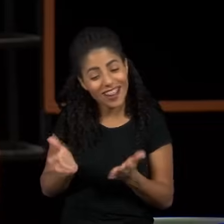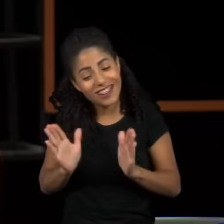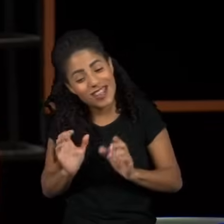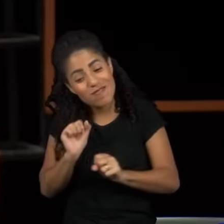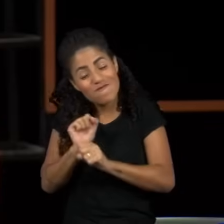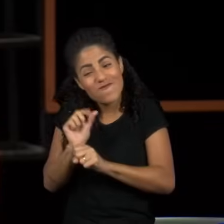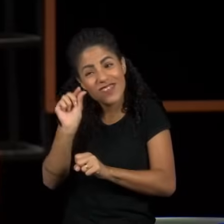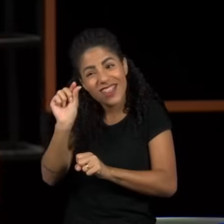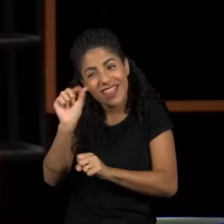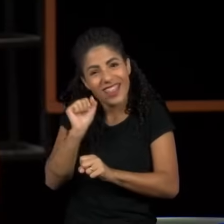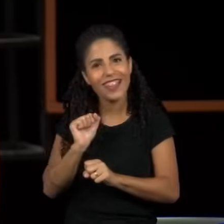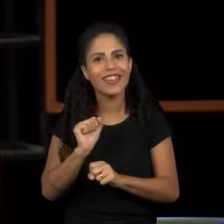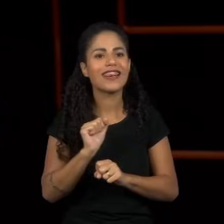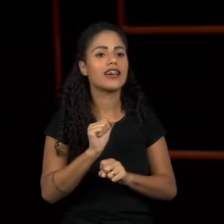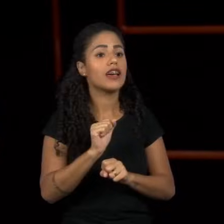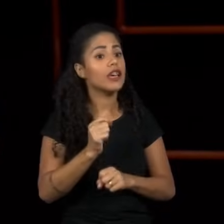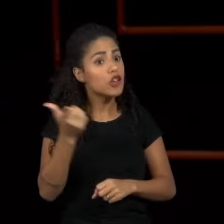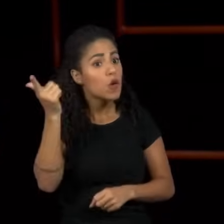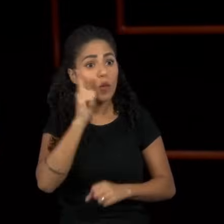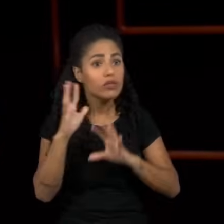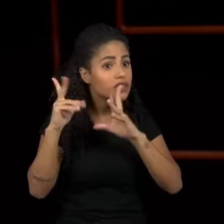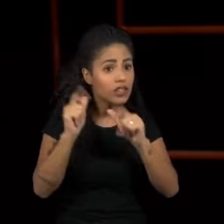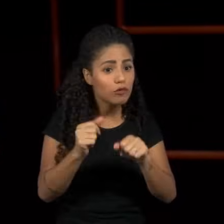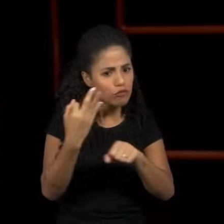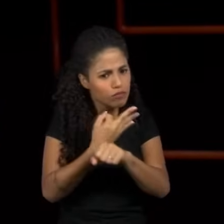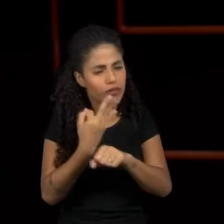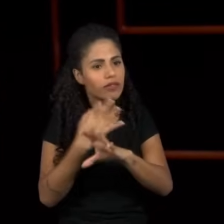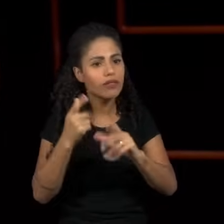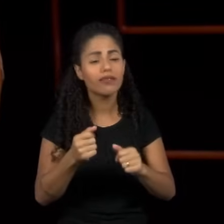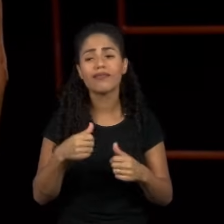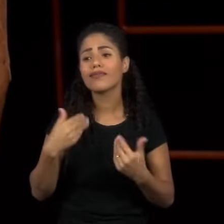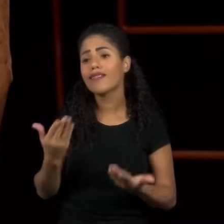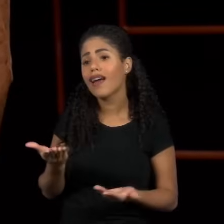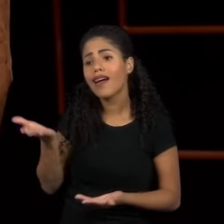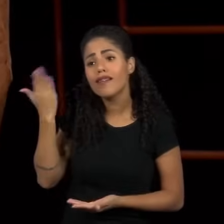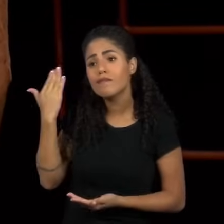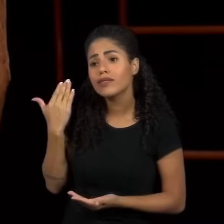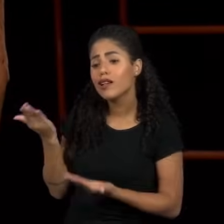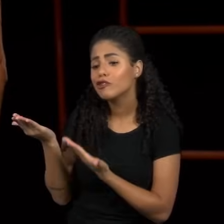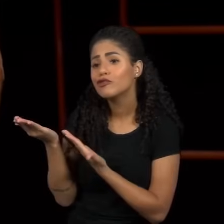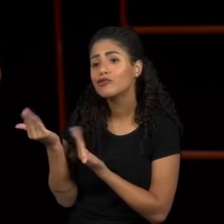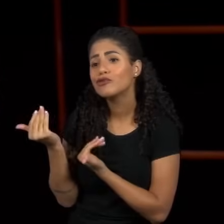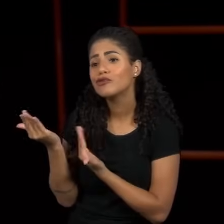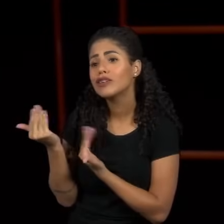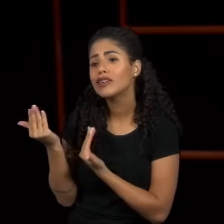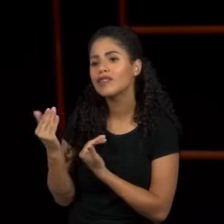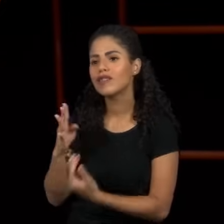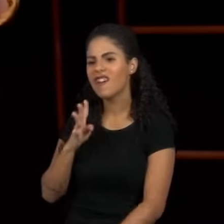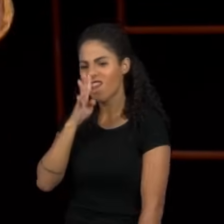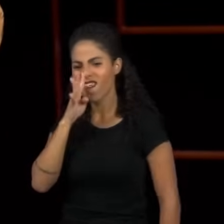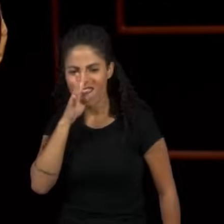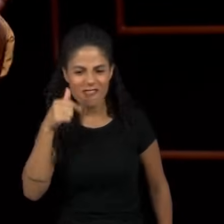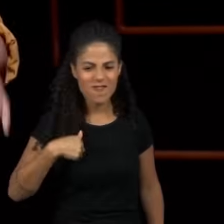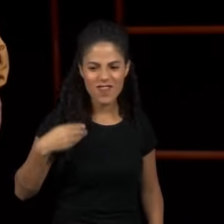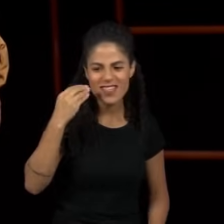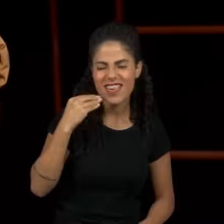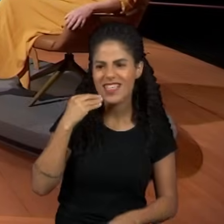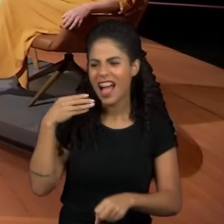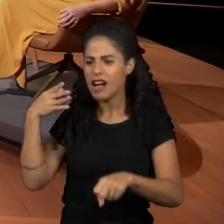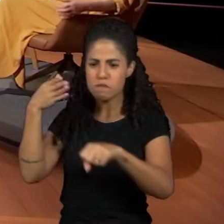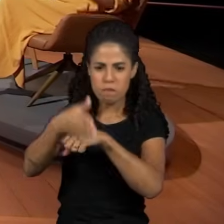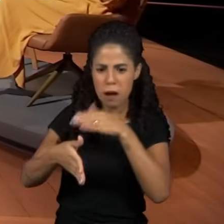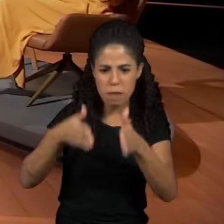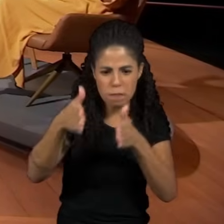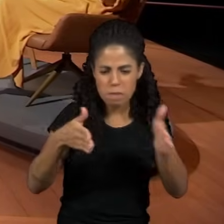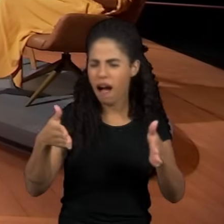E dava conta, né, de tudo. Dava, né? A juventude é como você diz, a gente se mete, faz tudo e tem vigor, tem energia